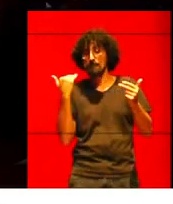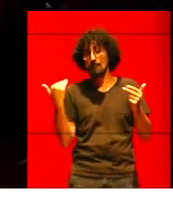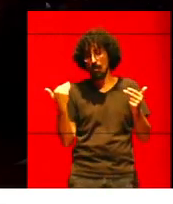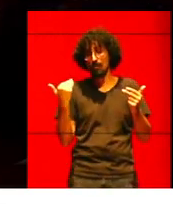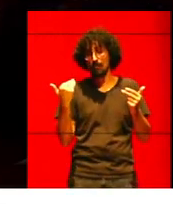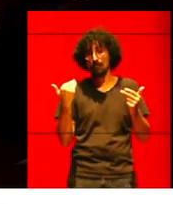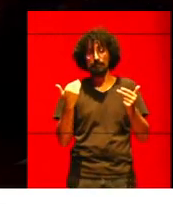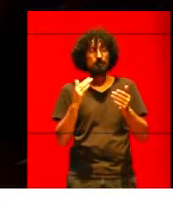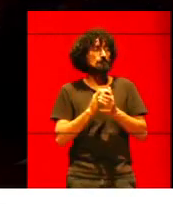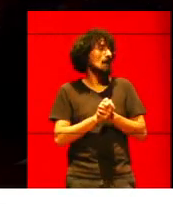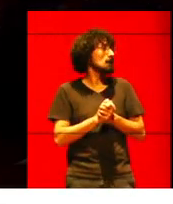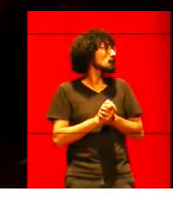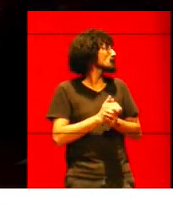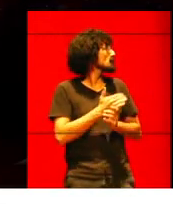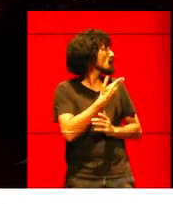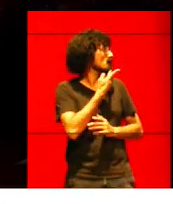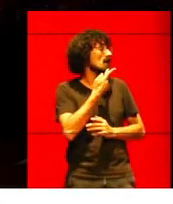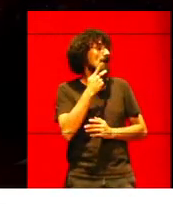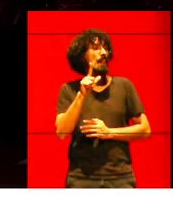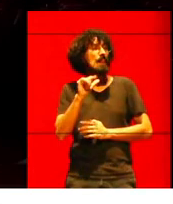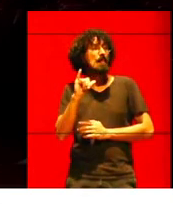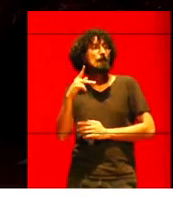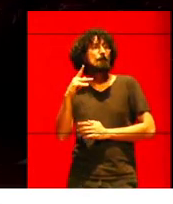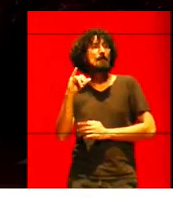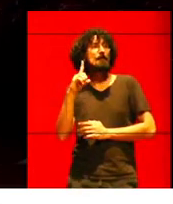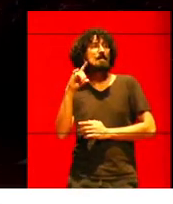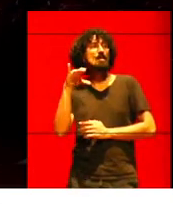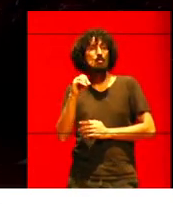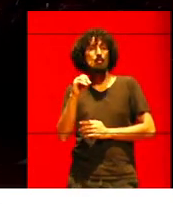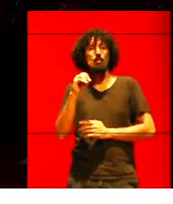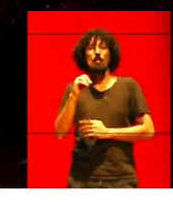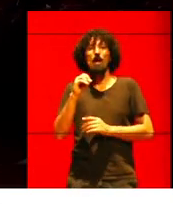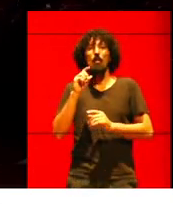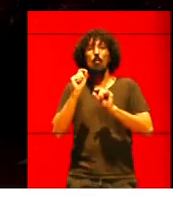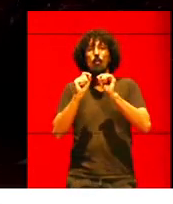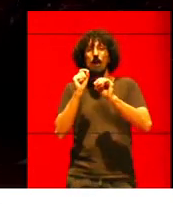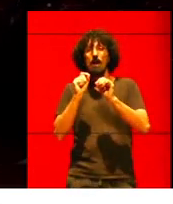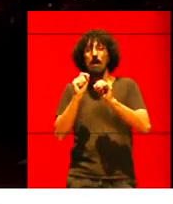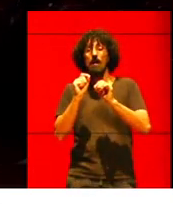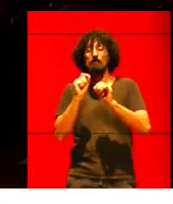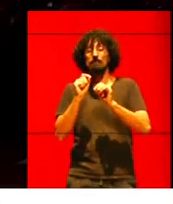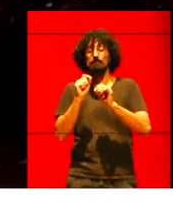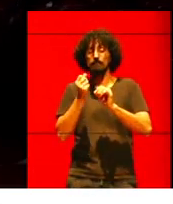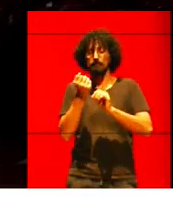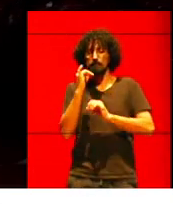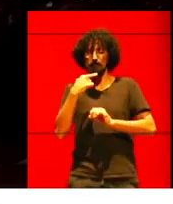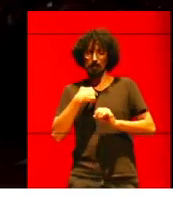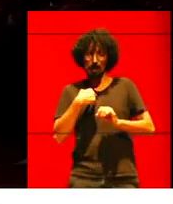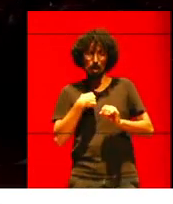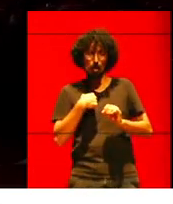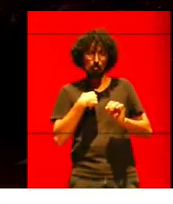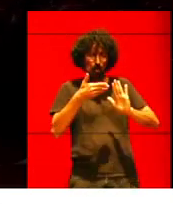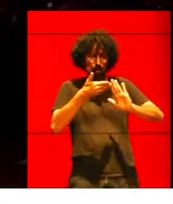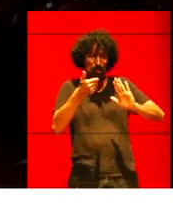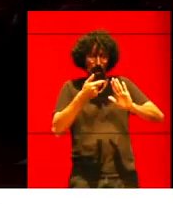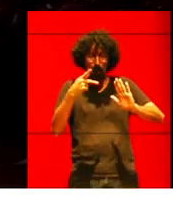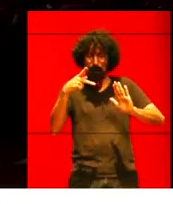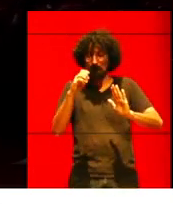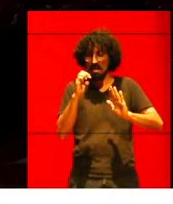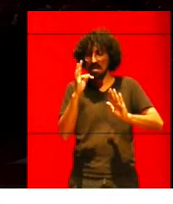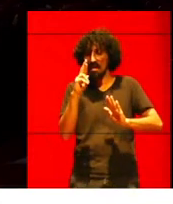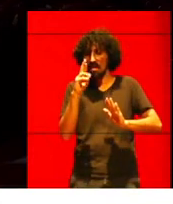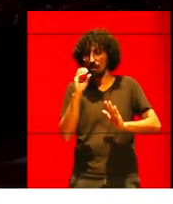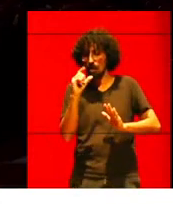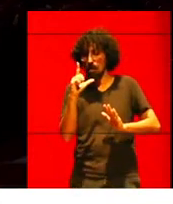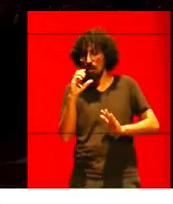falei, os lipídios, eles têm essa função de impermeabilizar. Se eu estou limpando as aves, tirando o petróleo, porque ela